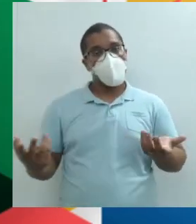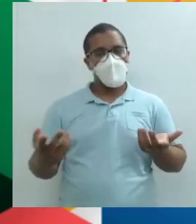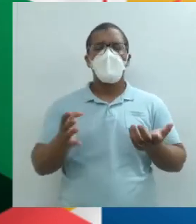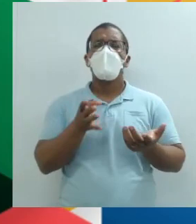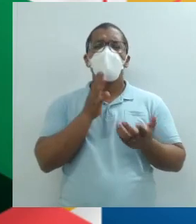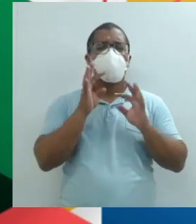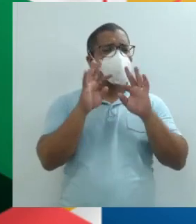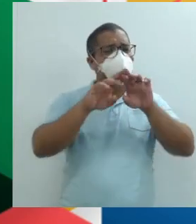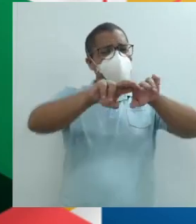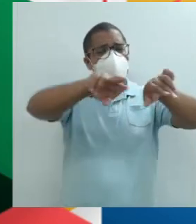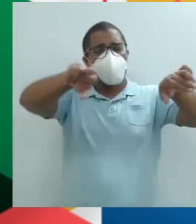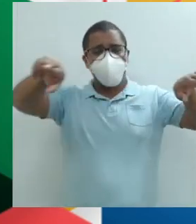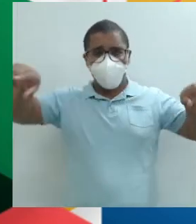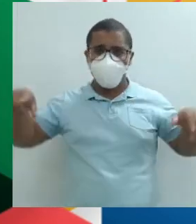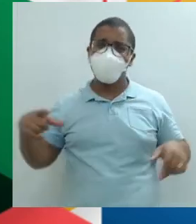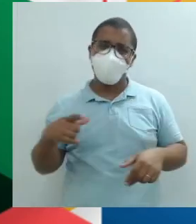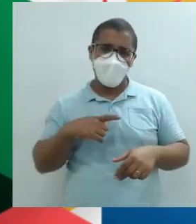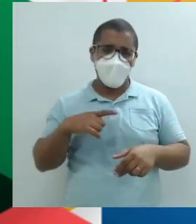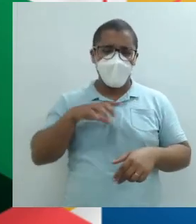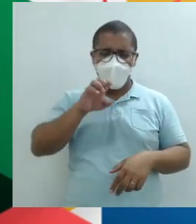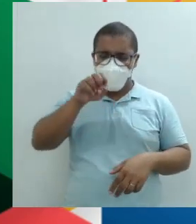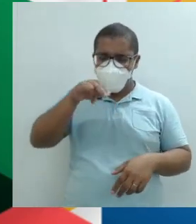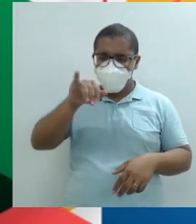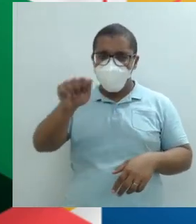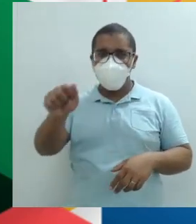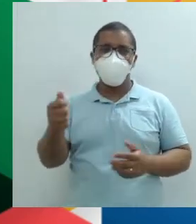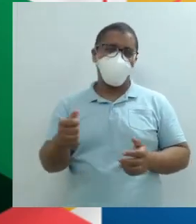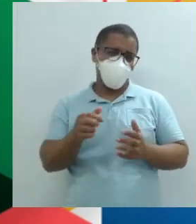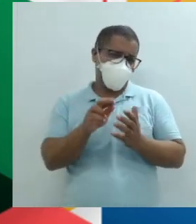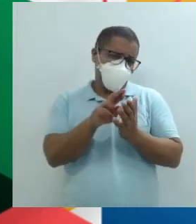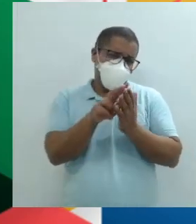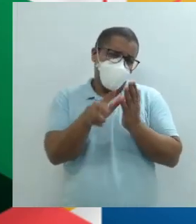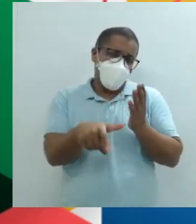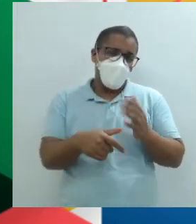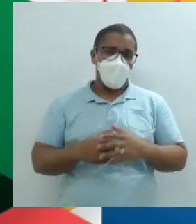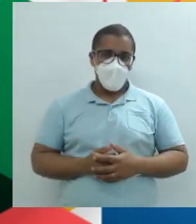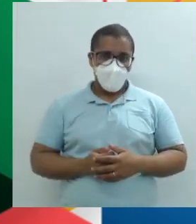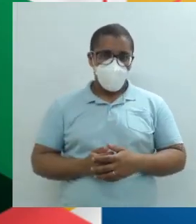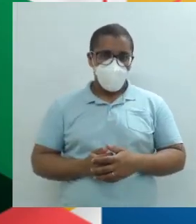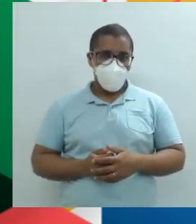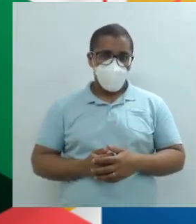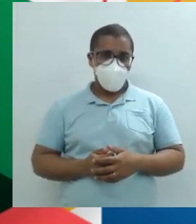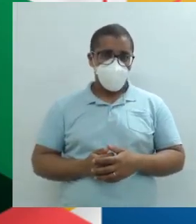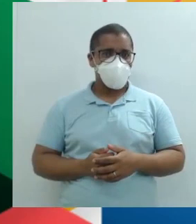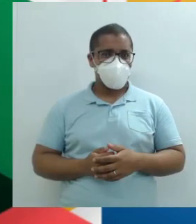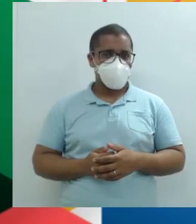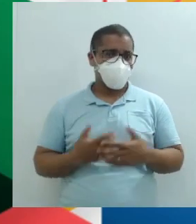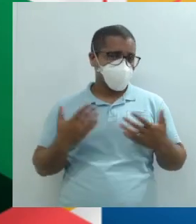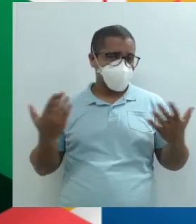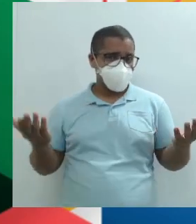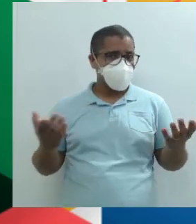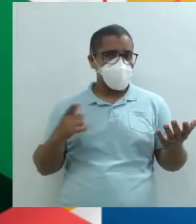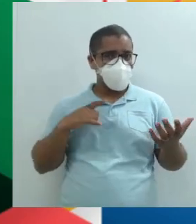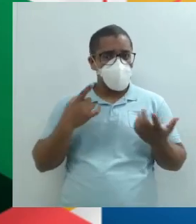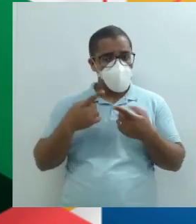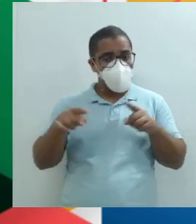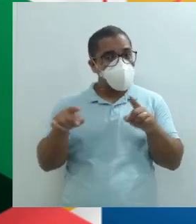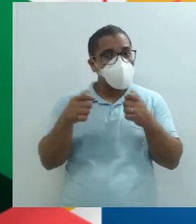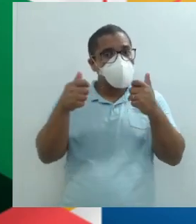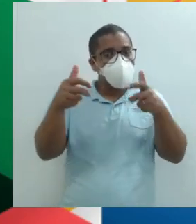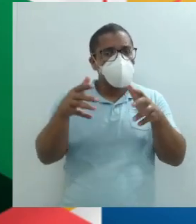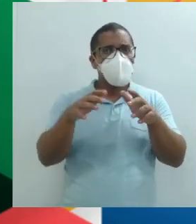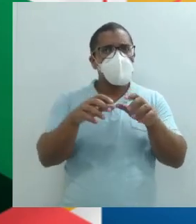pouco. Enya, né, que é uma música mais alternativa, enfim. E eu tô falando só de música, né, mas podia